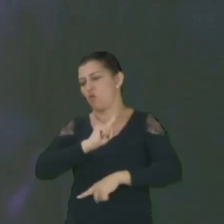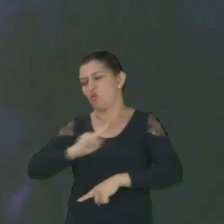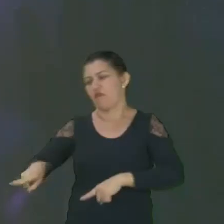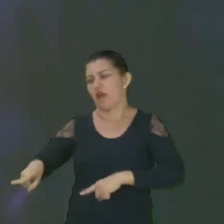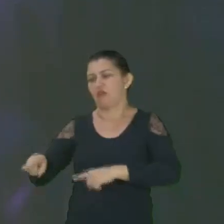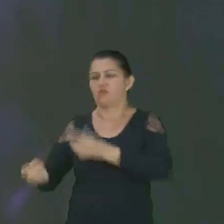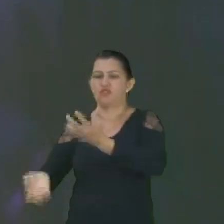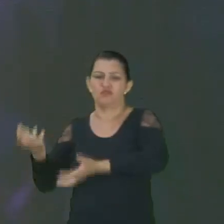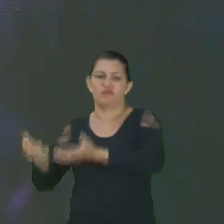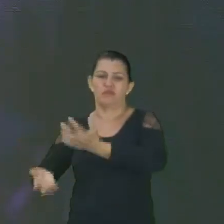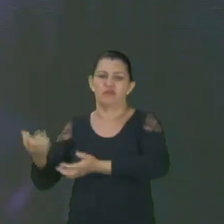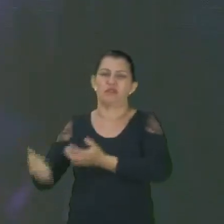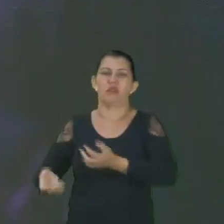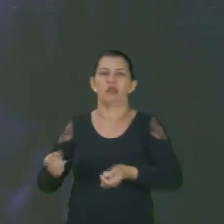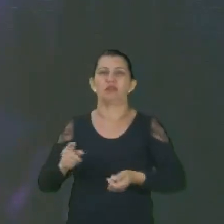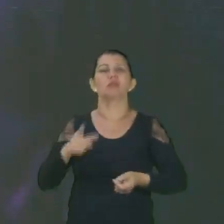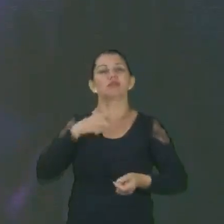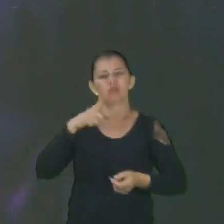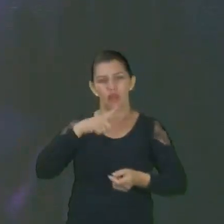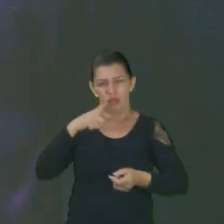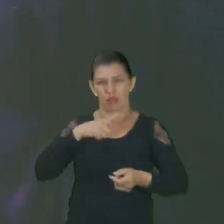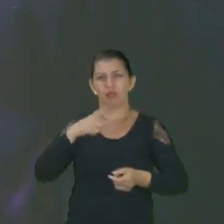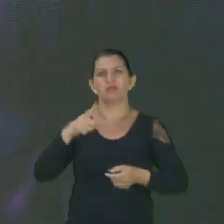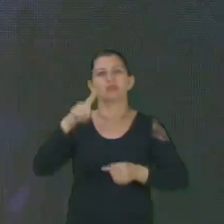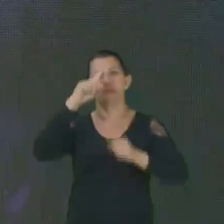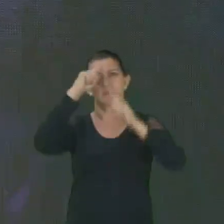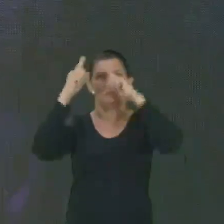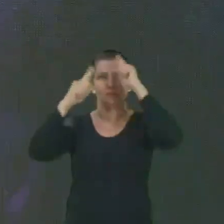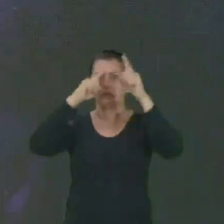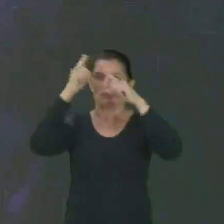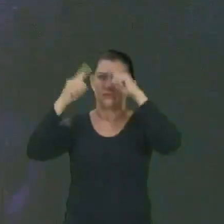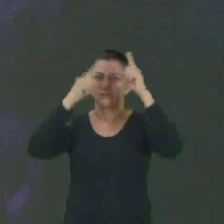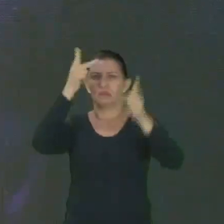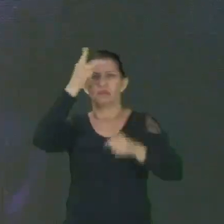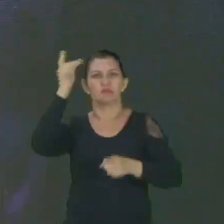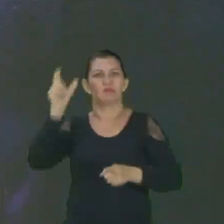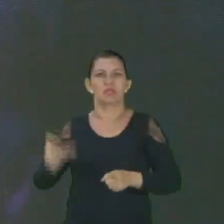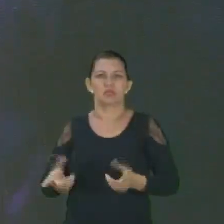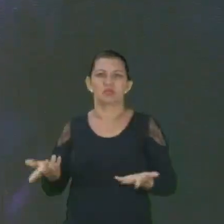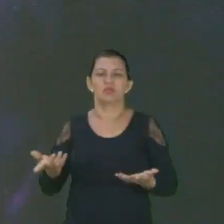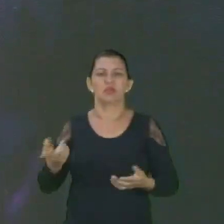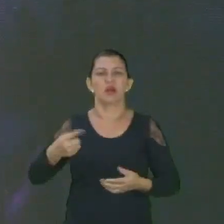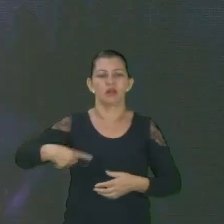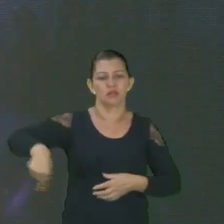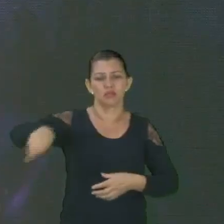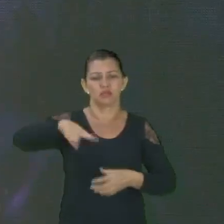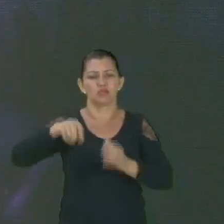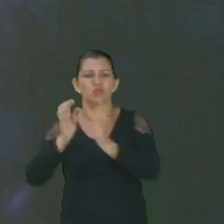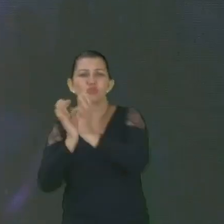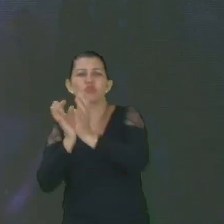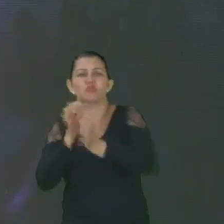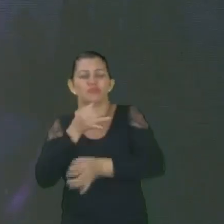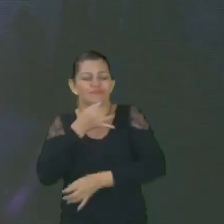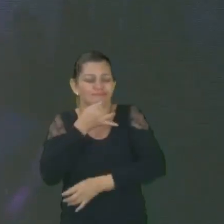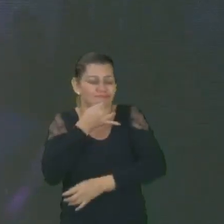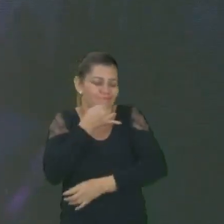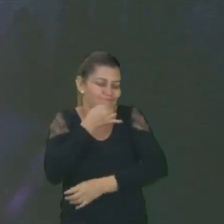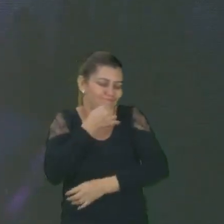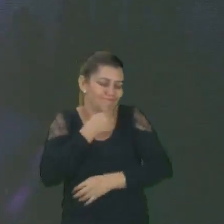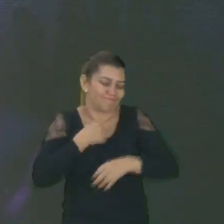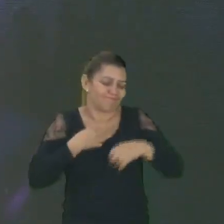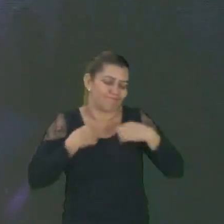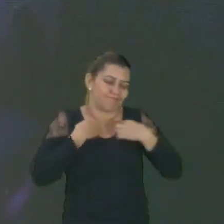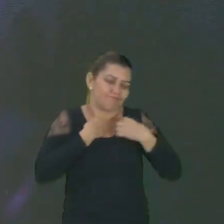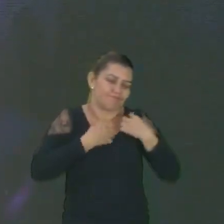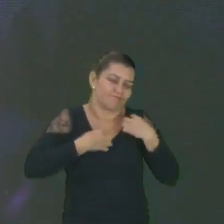Existem milhares de igrejas assim, existem milhares de pessoas feridas pela igreja, porque não